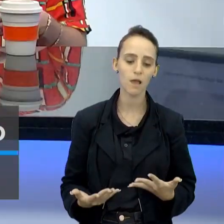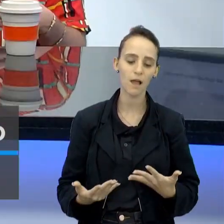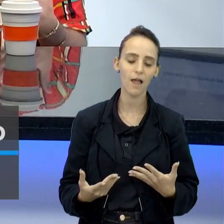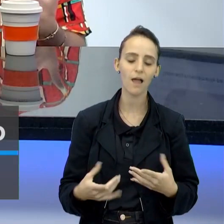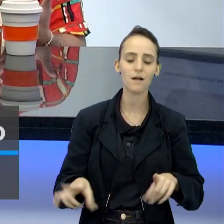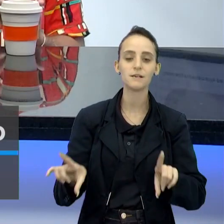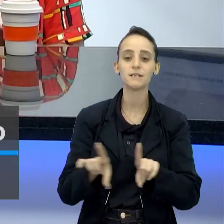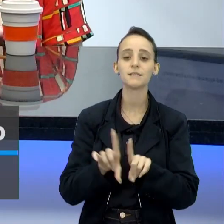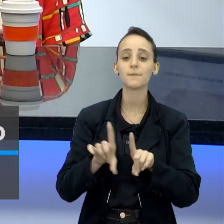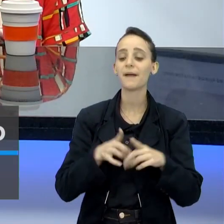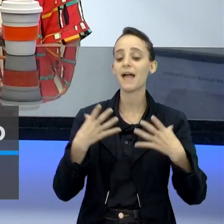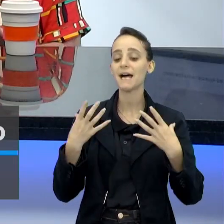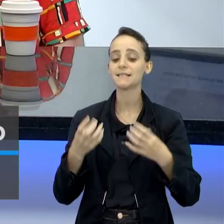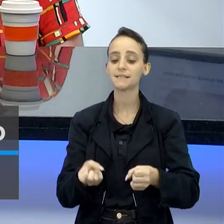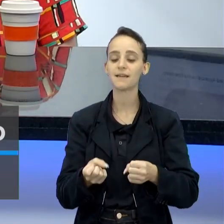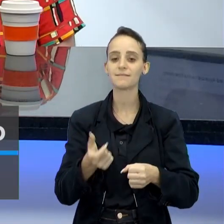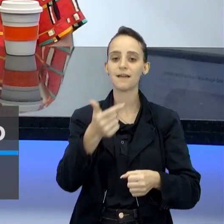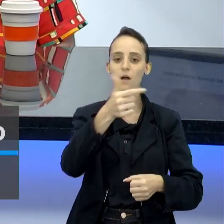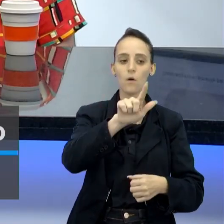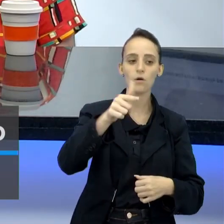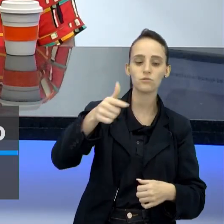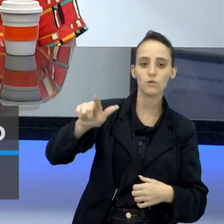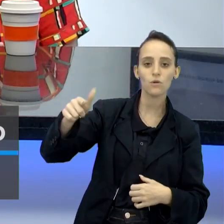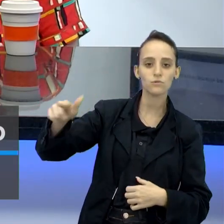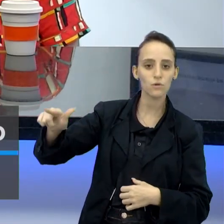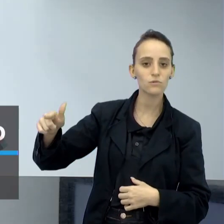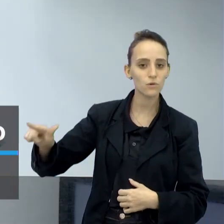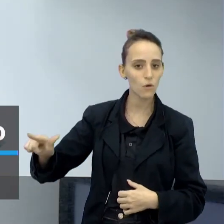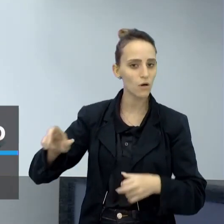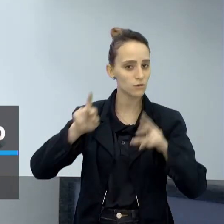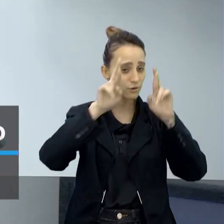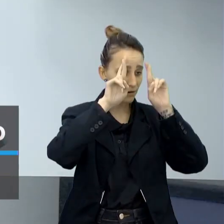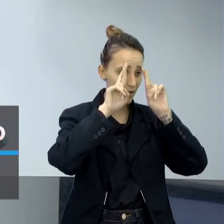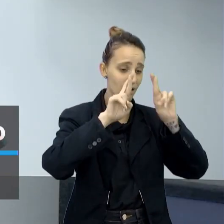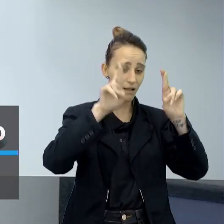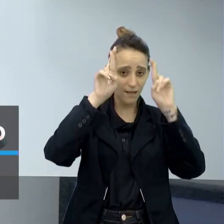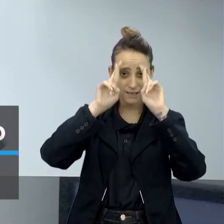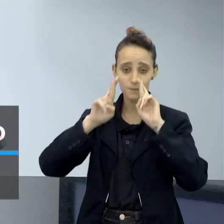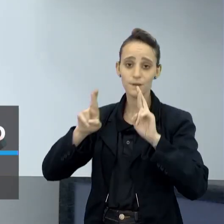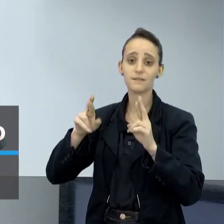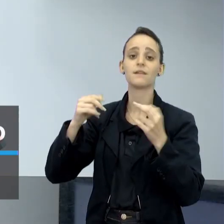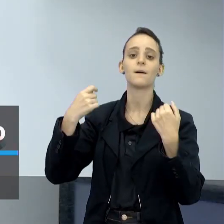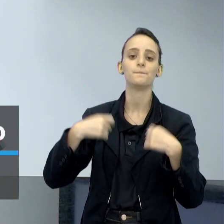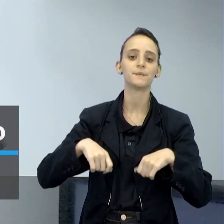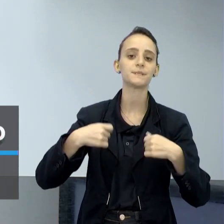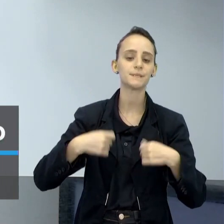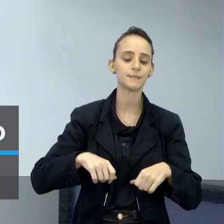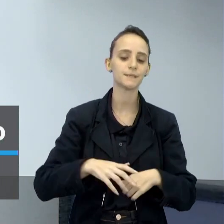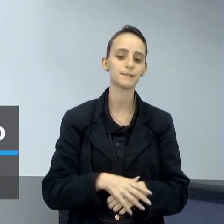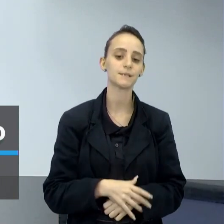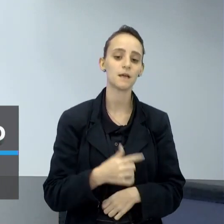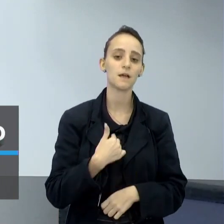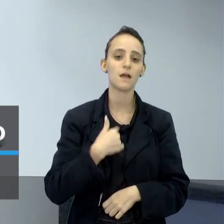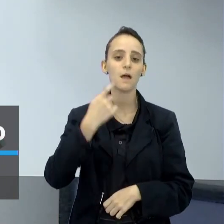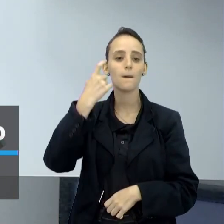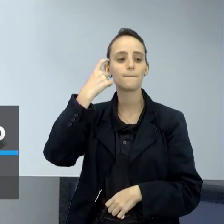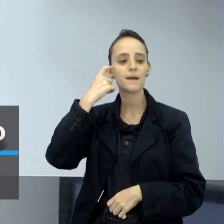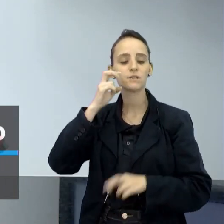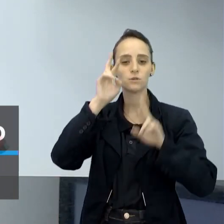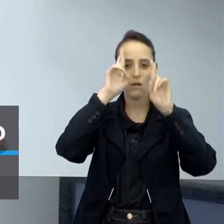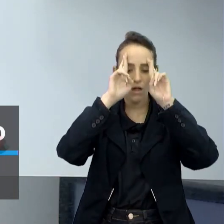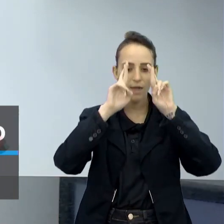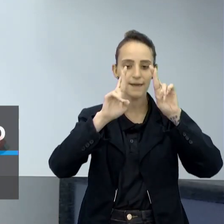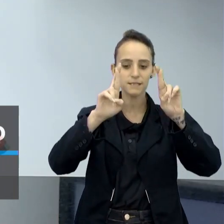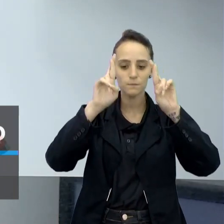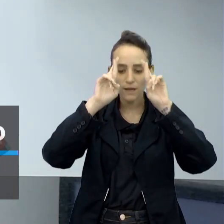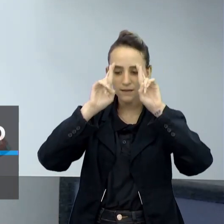Quando eu falo realmente, penso nesse sentimento de respeito à diversidade, eu penso realmente no respeito à diferença,